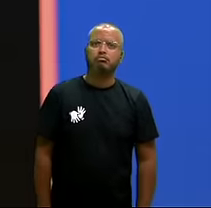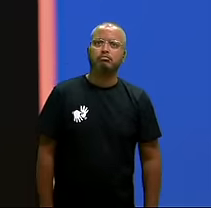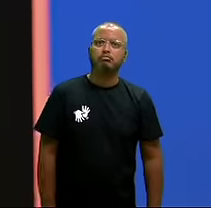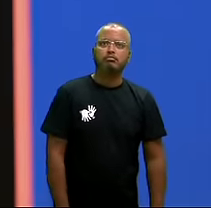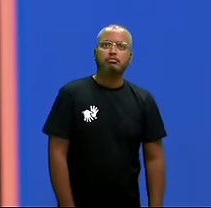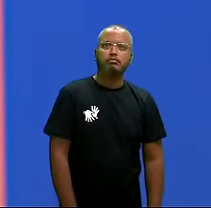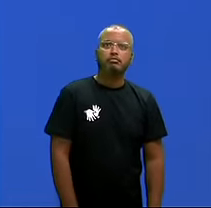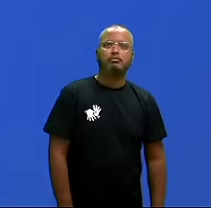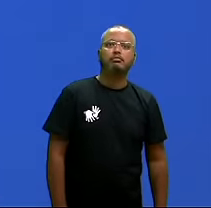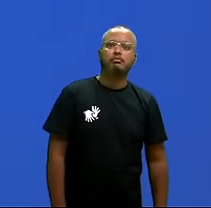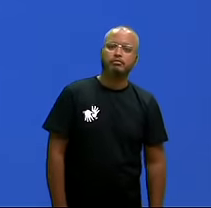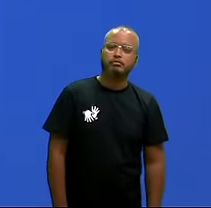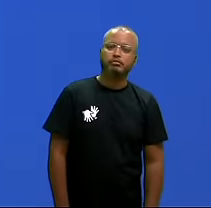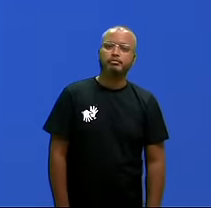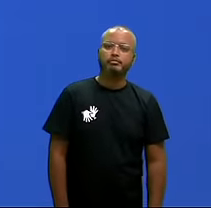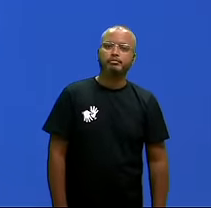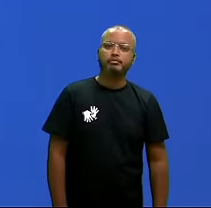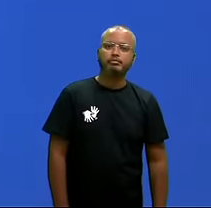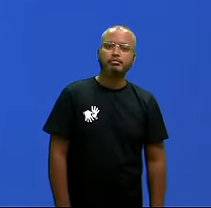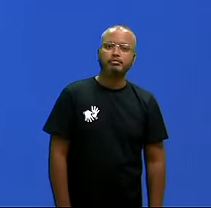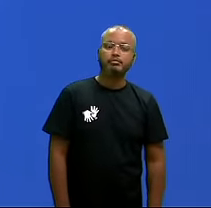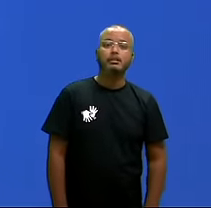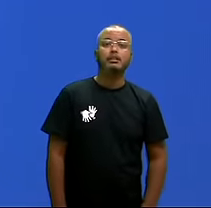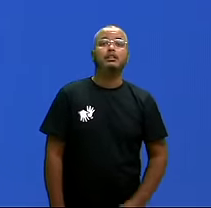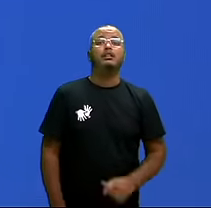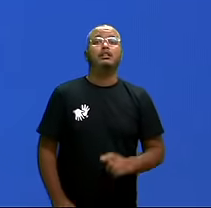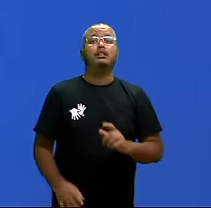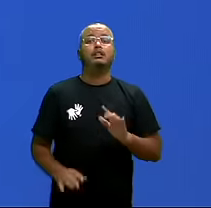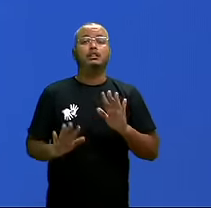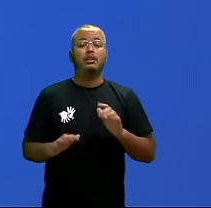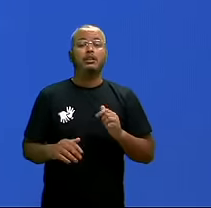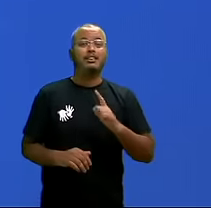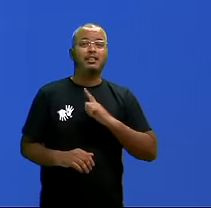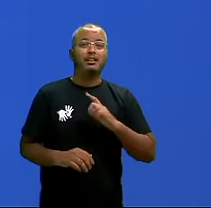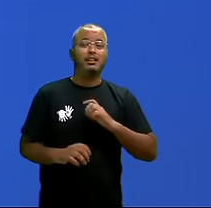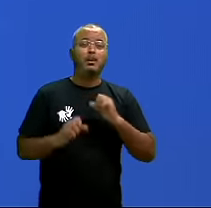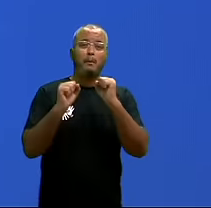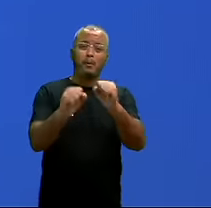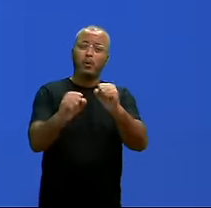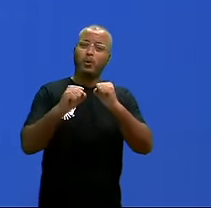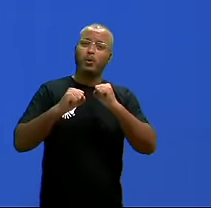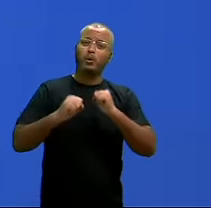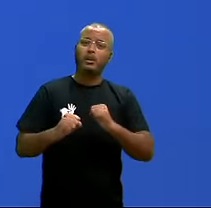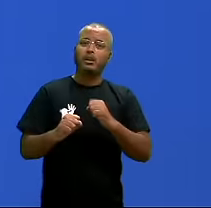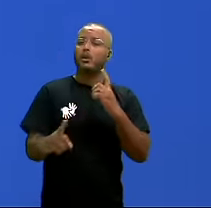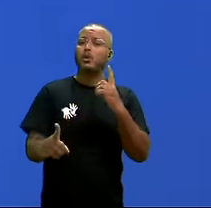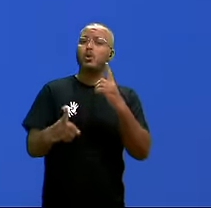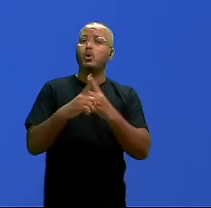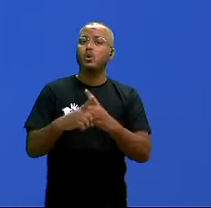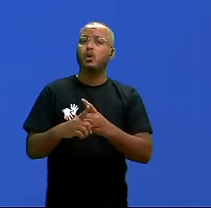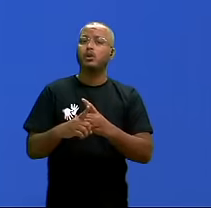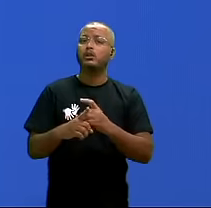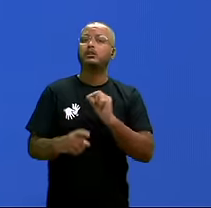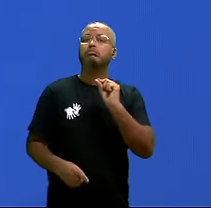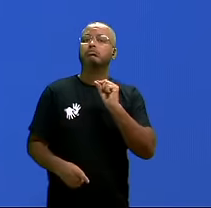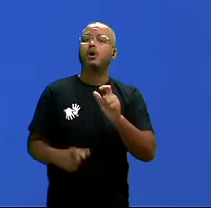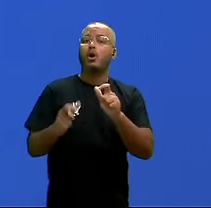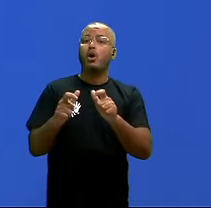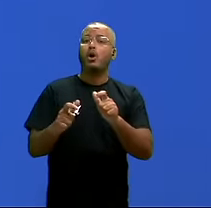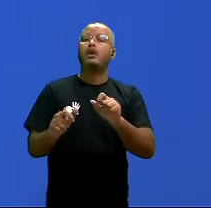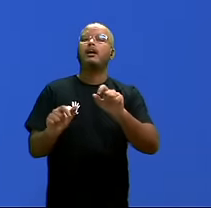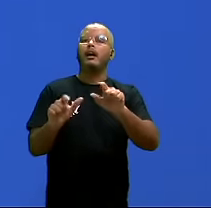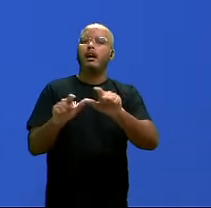existe poder no desejo. Existe poder na atitude. Para com essa mania de ficar desejando